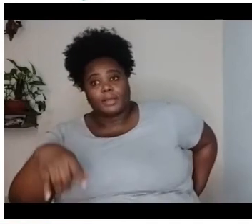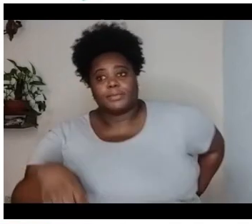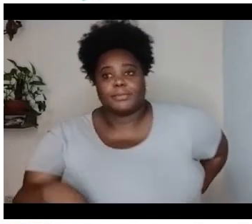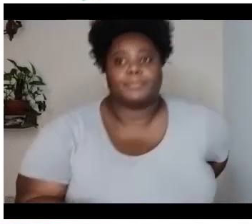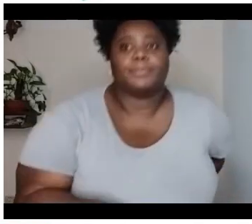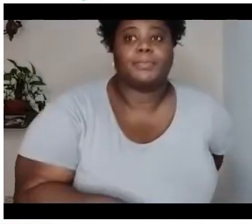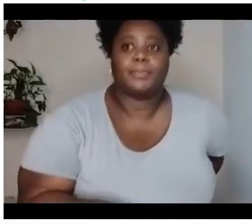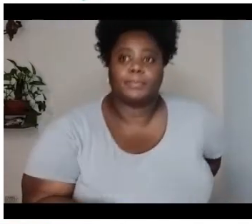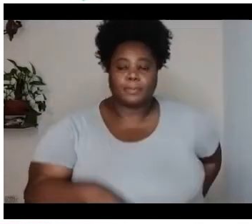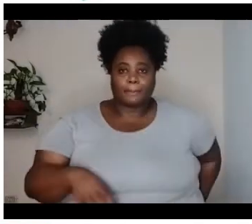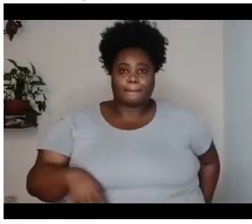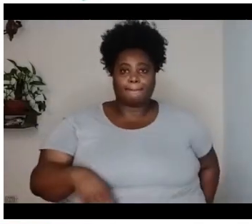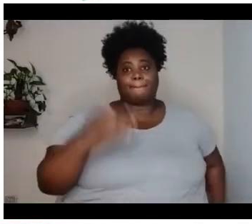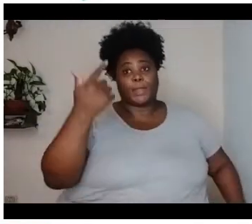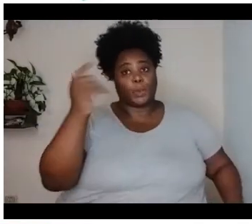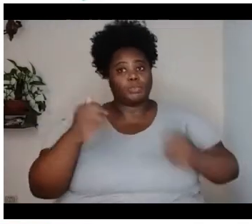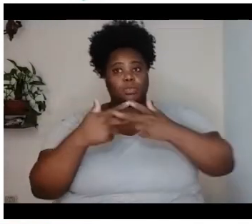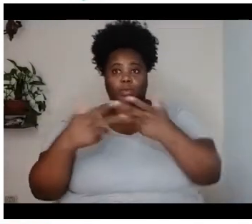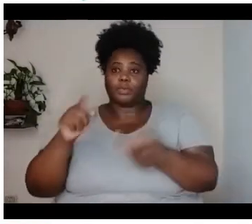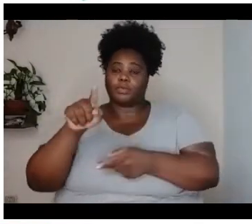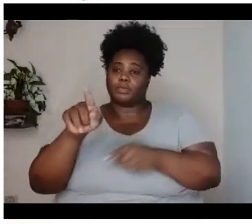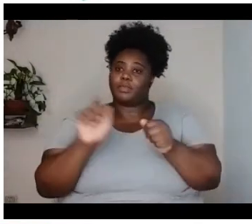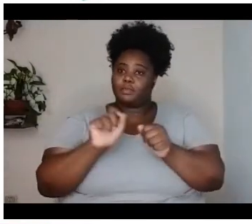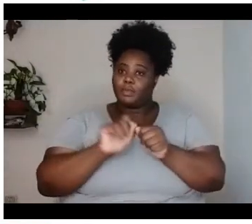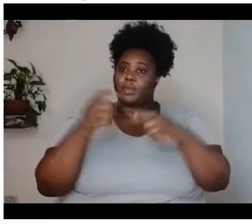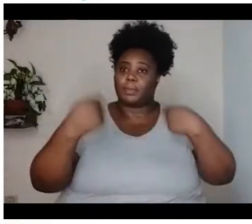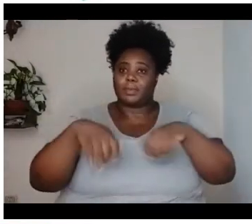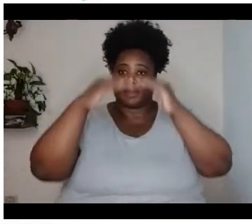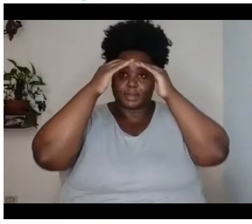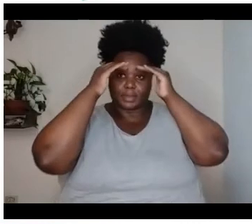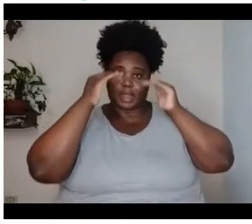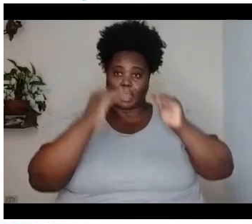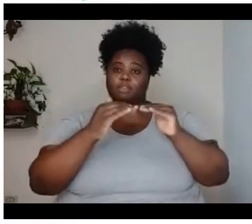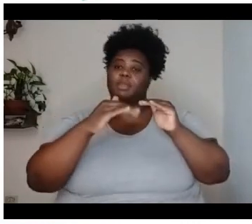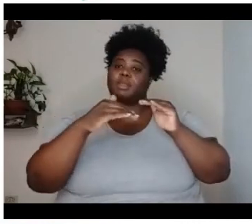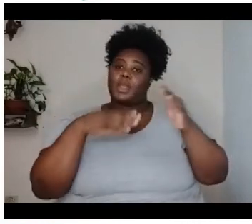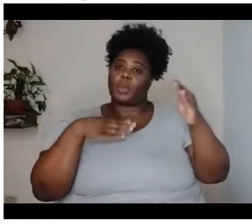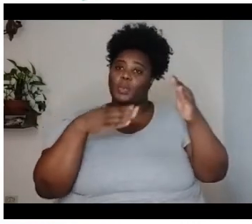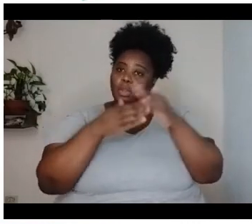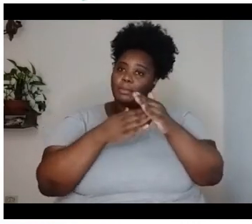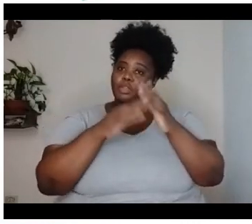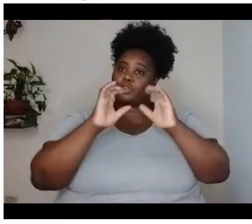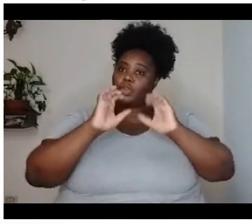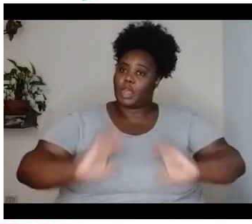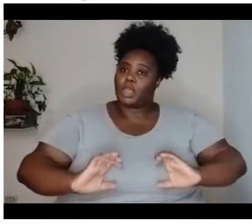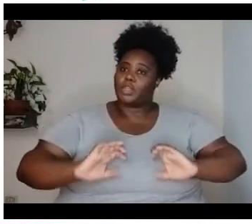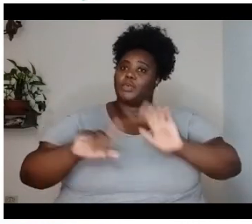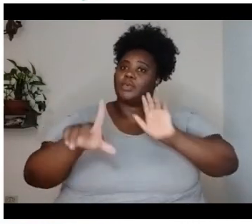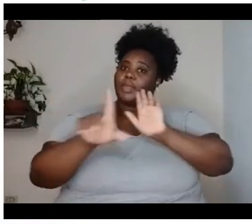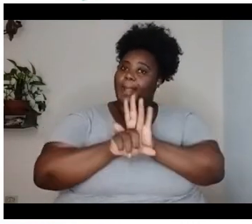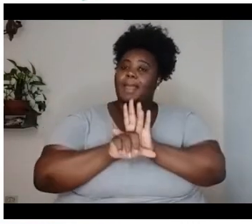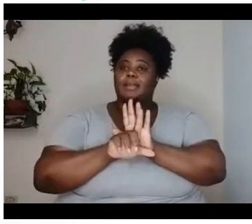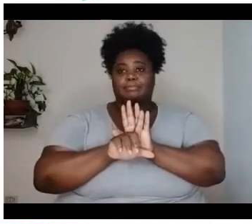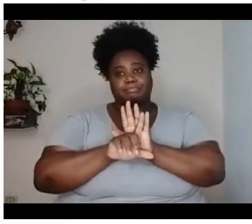qualquer outra coisa que você faça, você tem que respeitar os limites éticos de leis, né? E